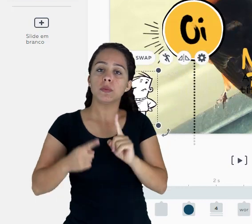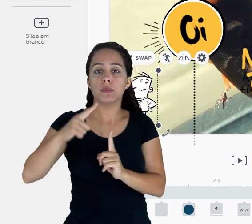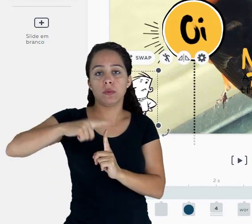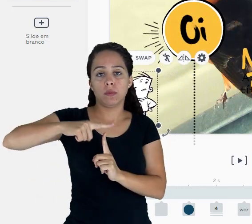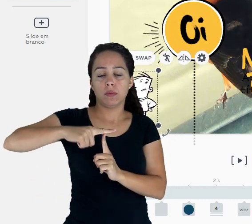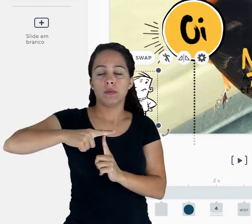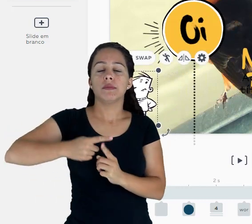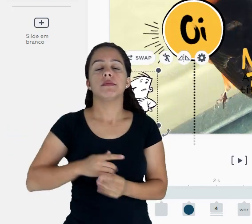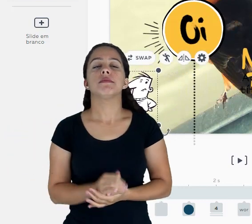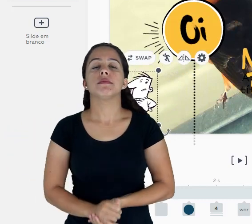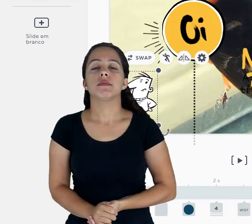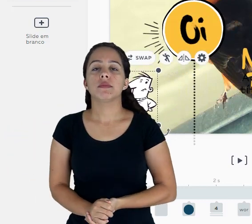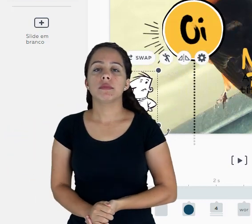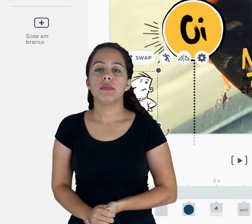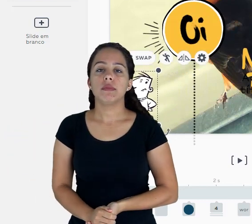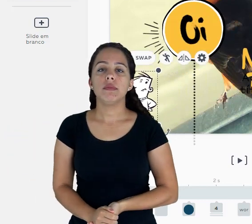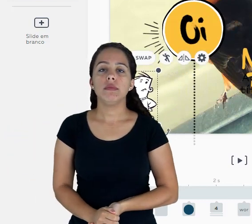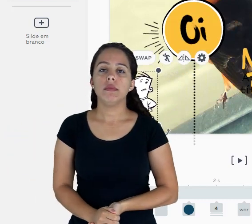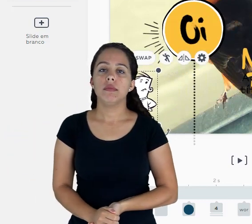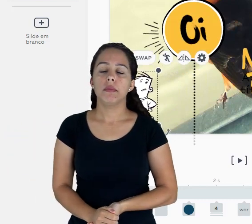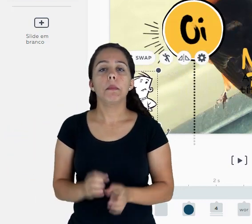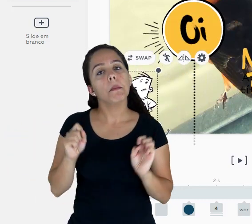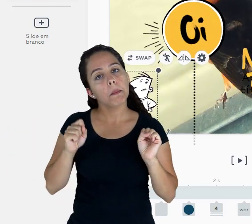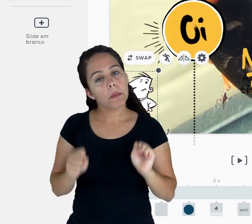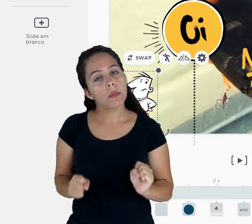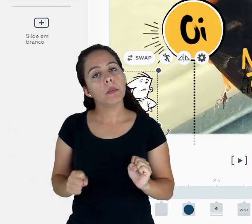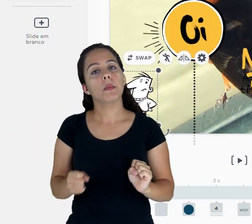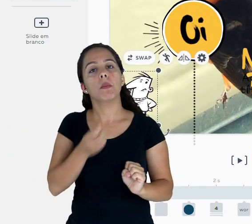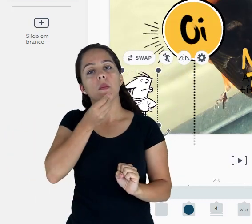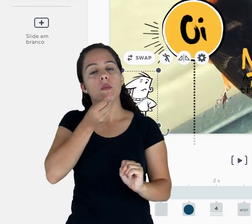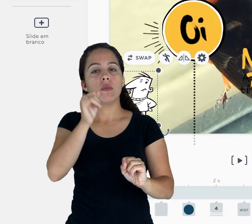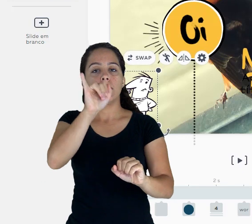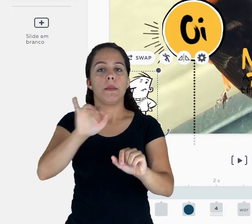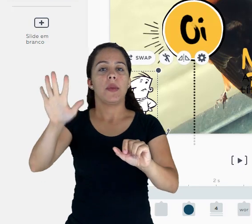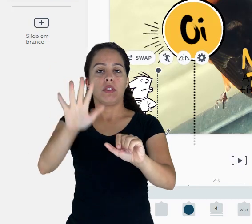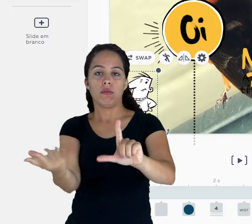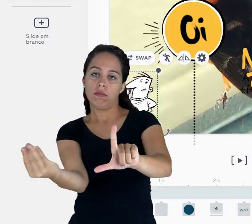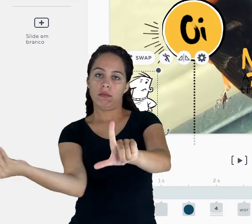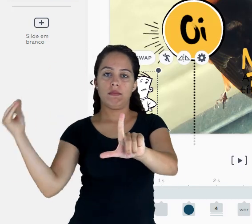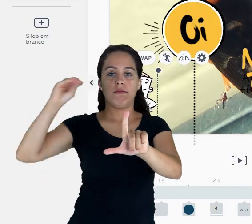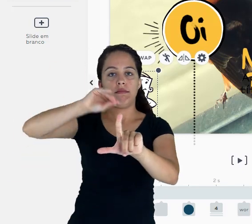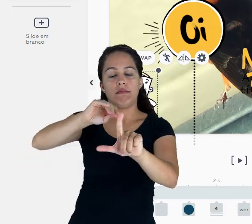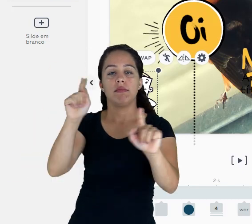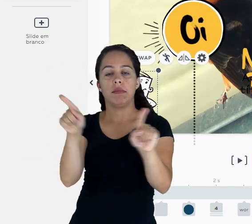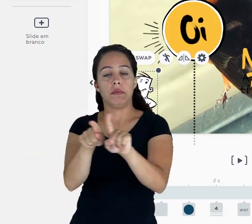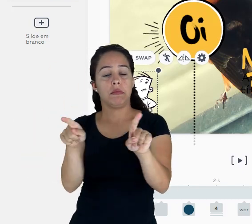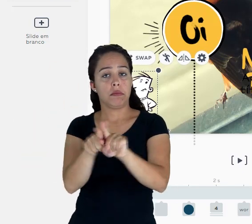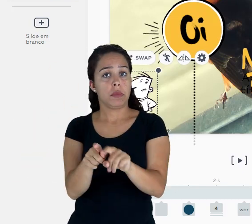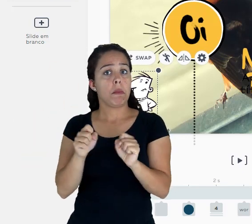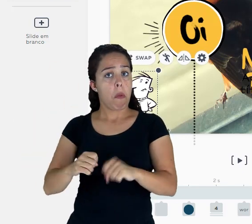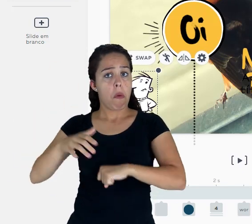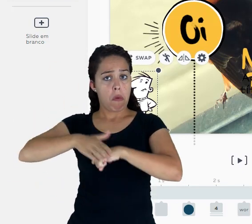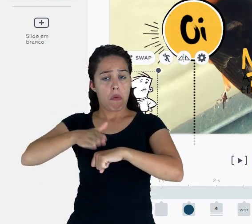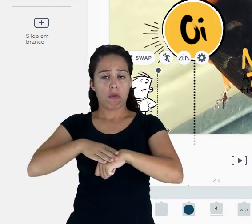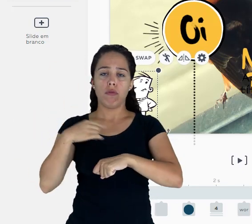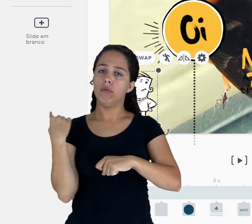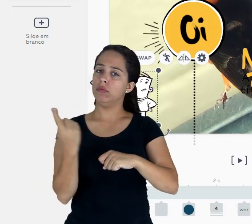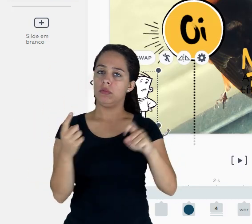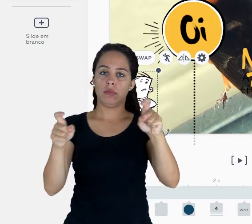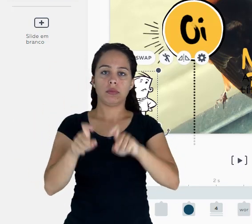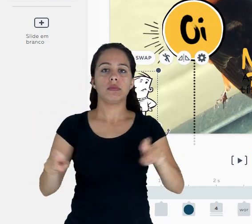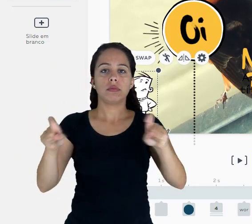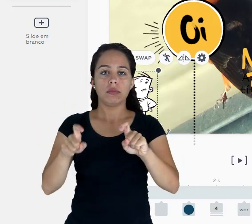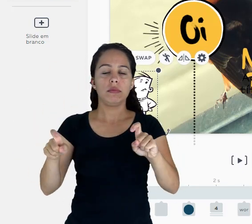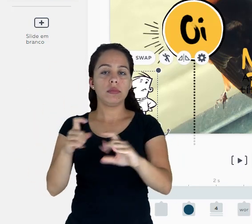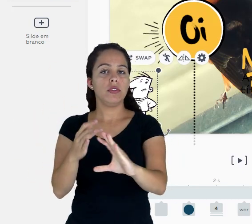temos também a opção de coco inclui imagens e essas imagens podem enviar uma imagem do nosso computador clicando aqui